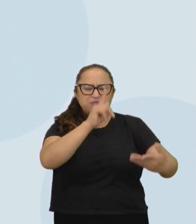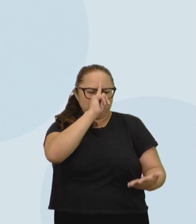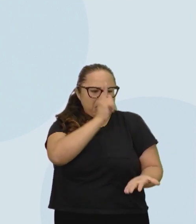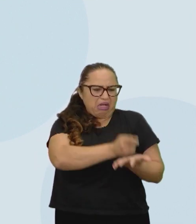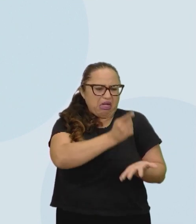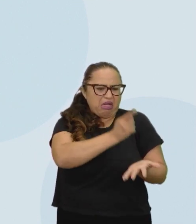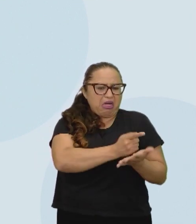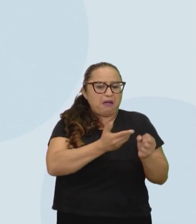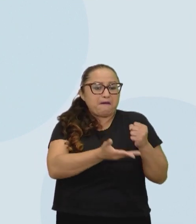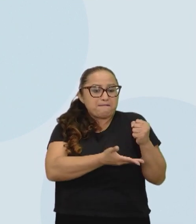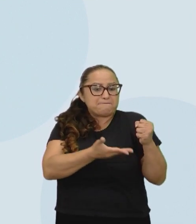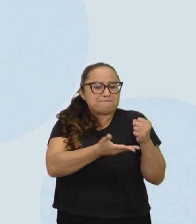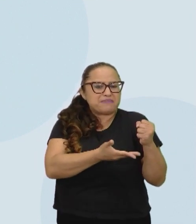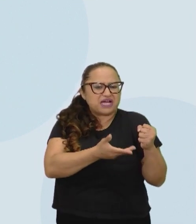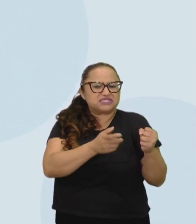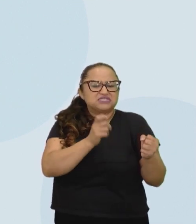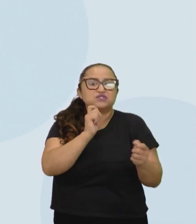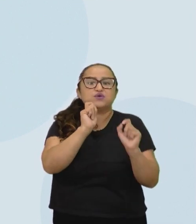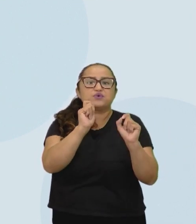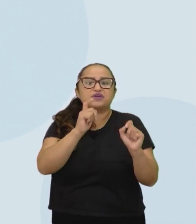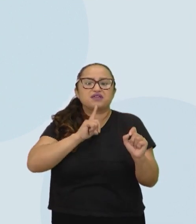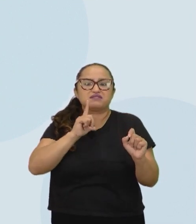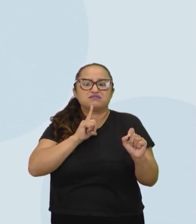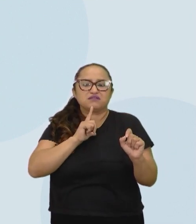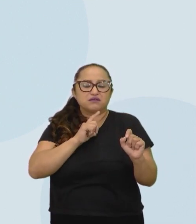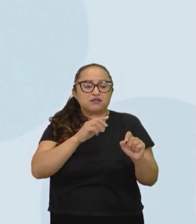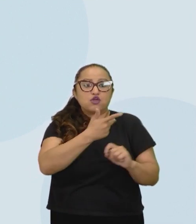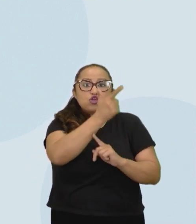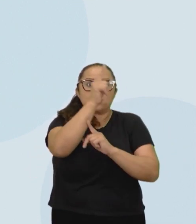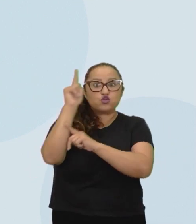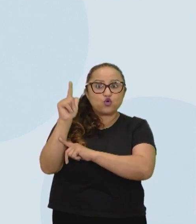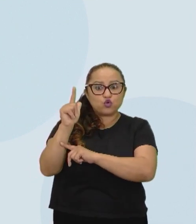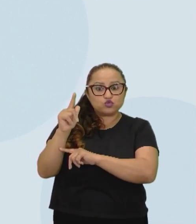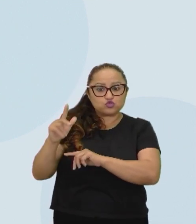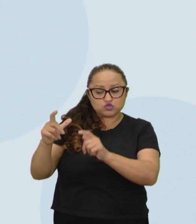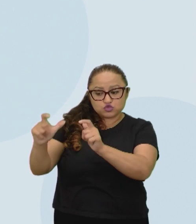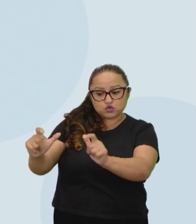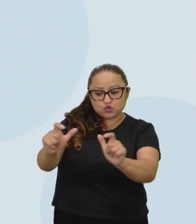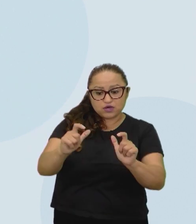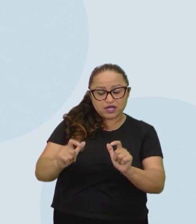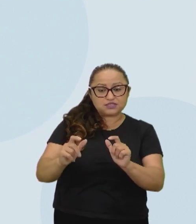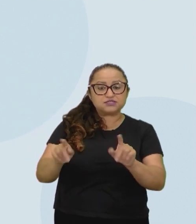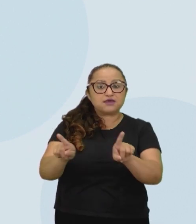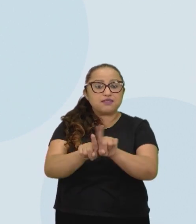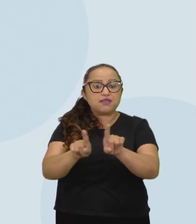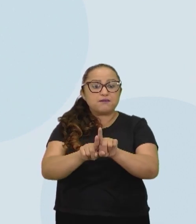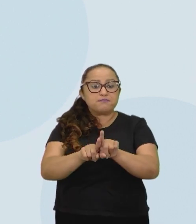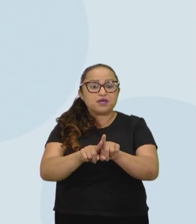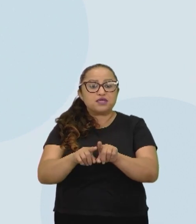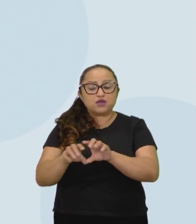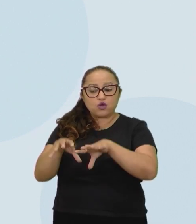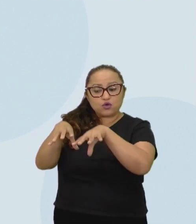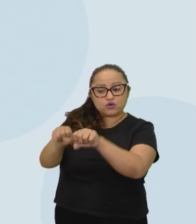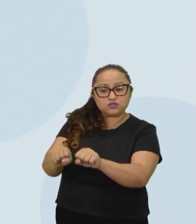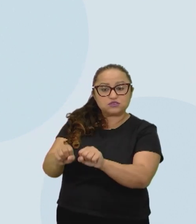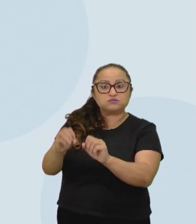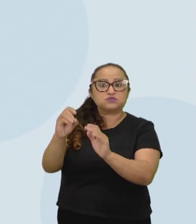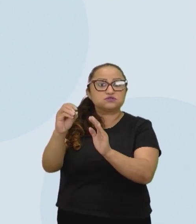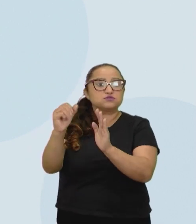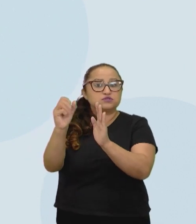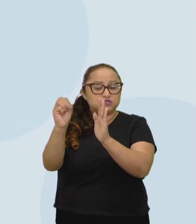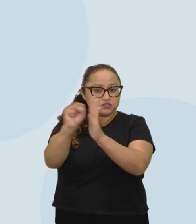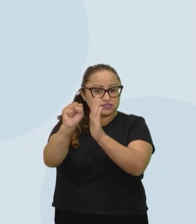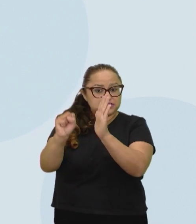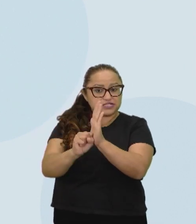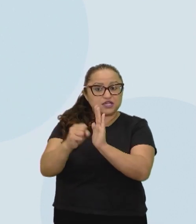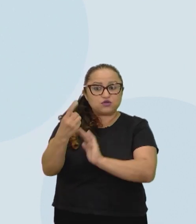criar bases de comando em outros territórios. E do neocolonialismo, que é esse colonialismo do século XIX, onde